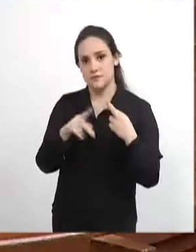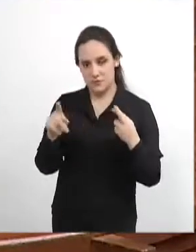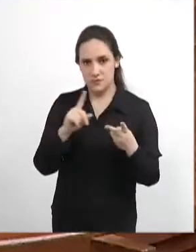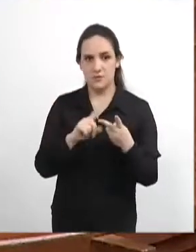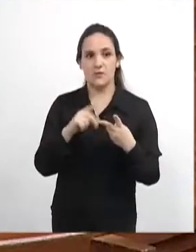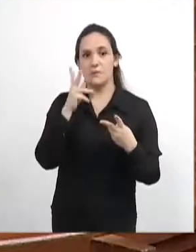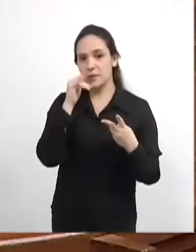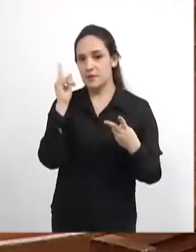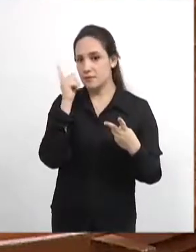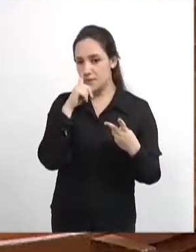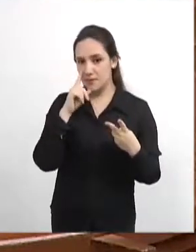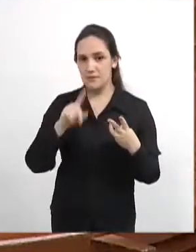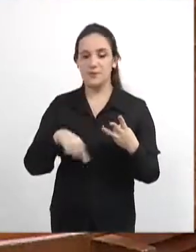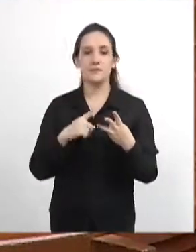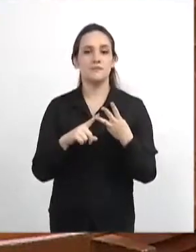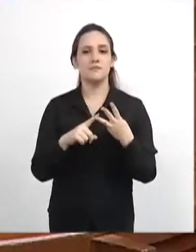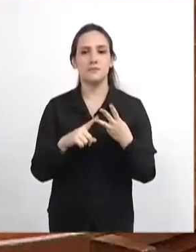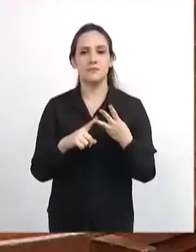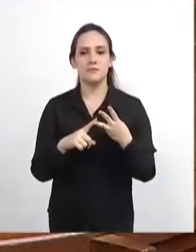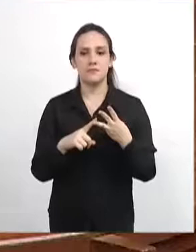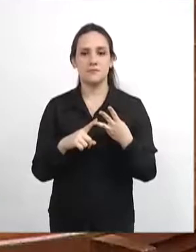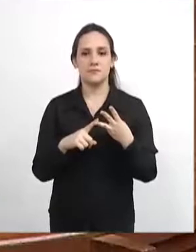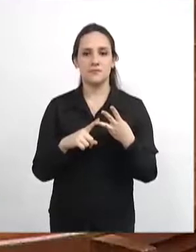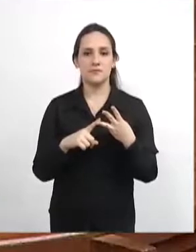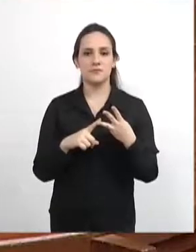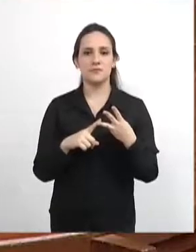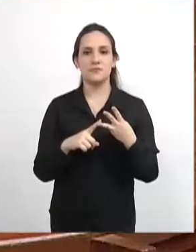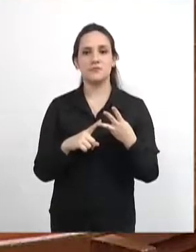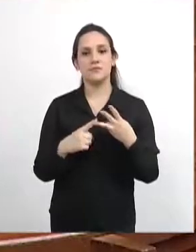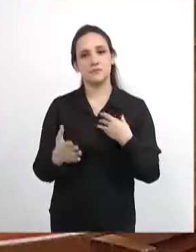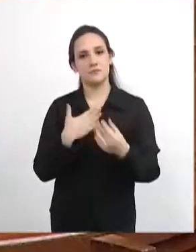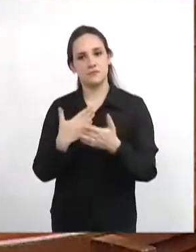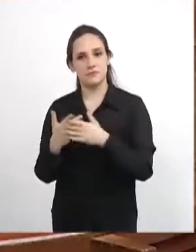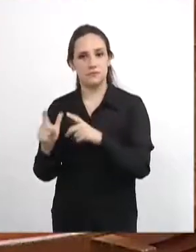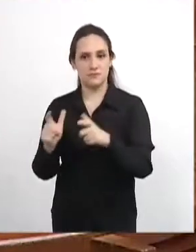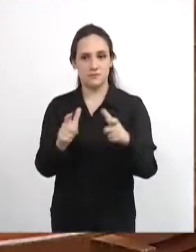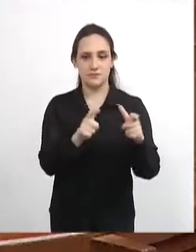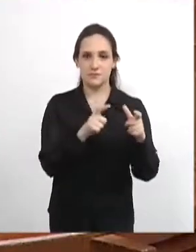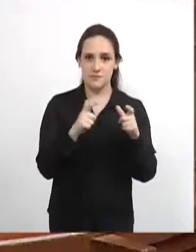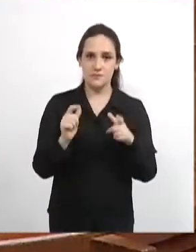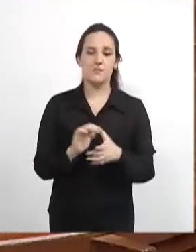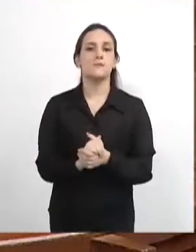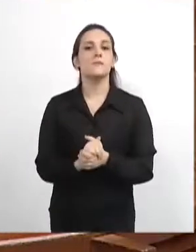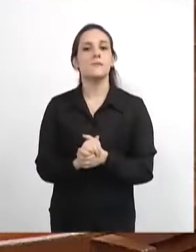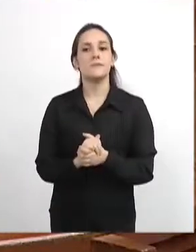cidadãos, independente do setor que atua, de estar fomentando